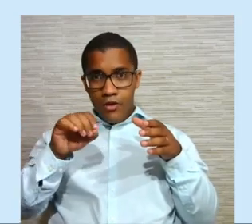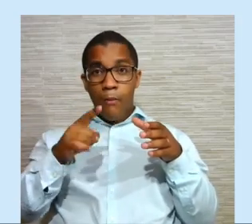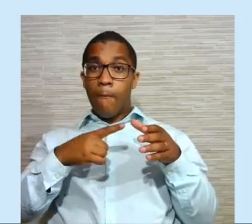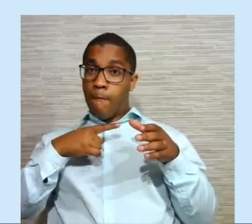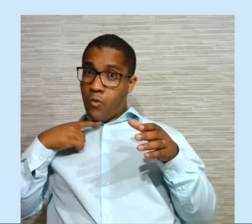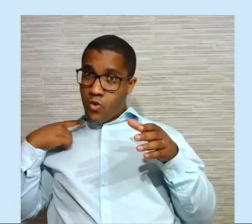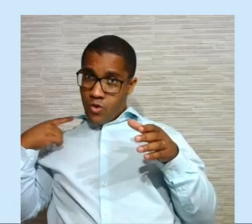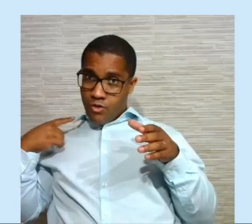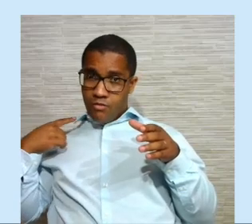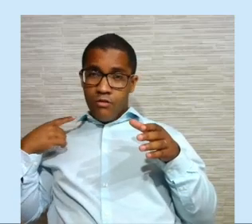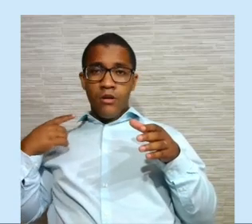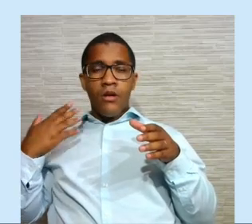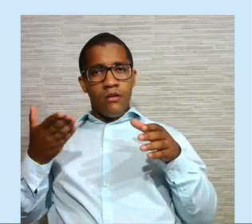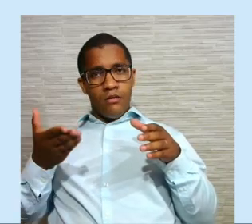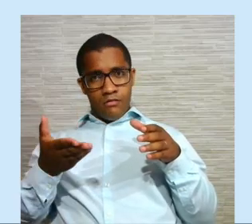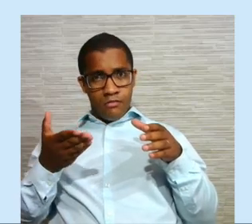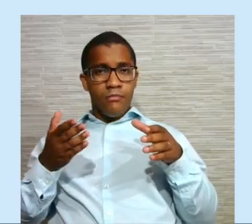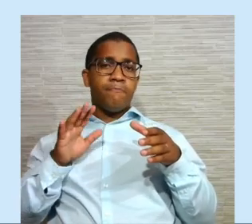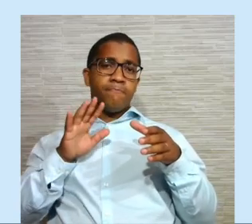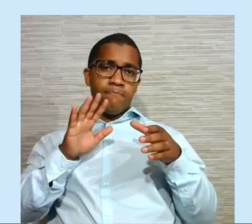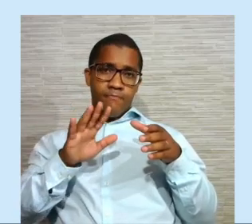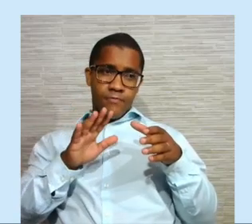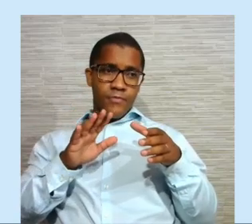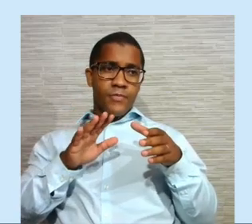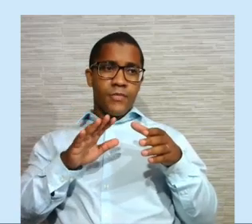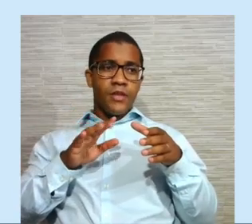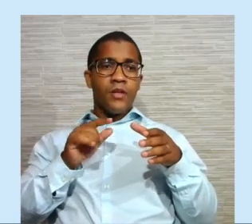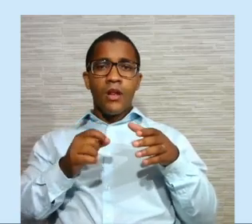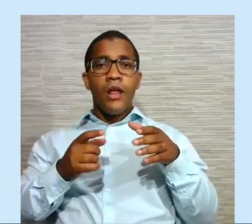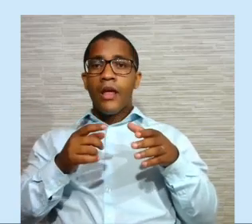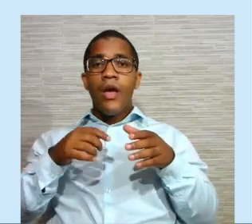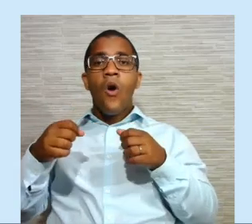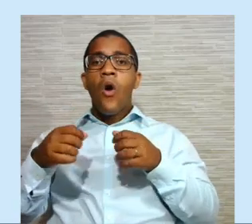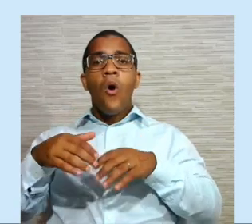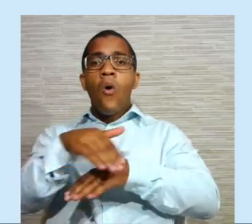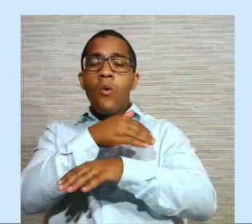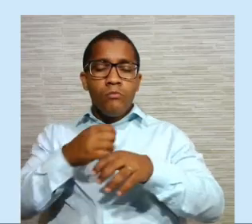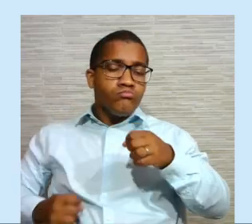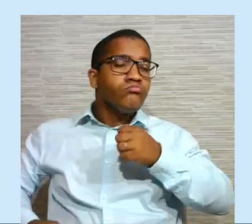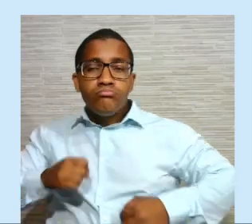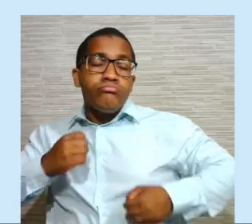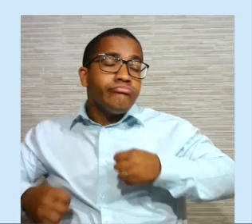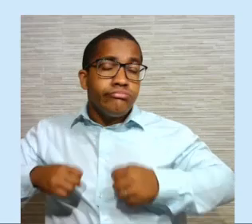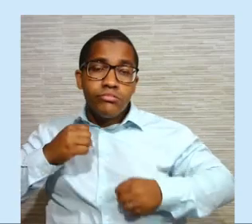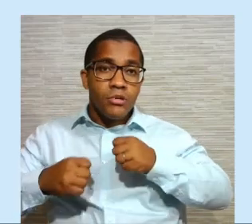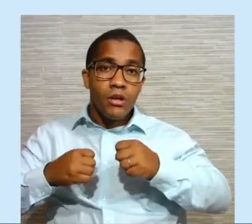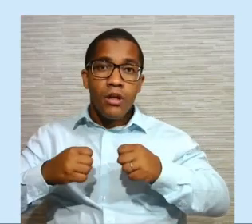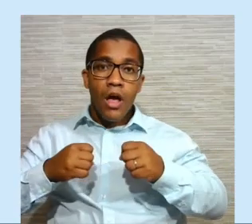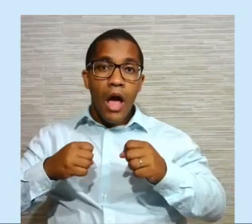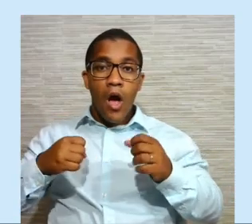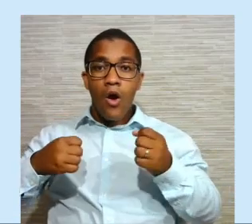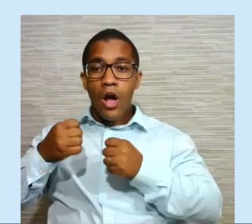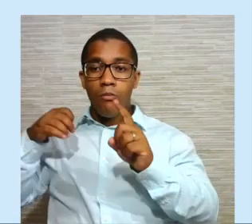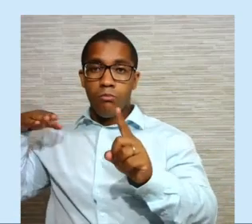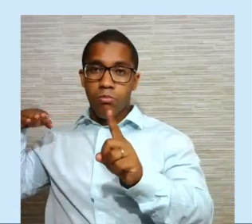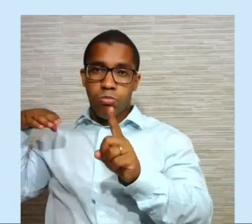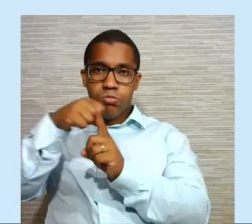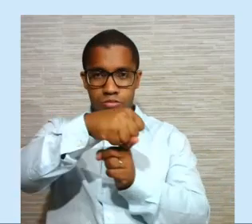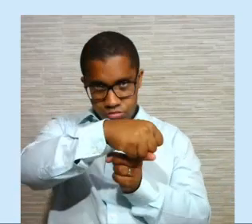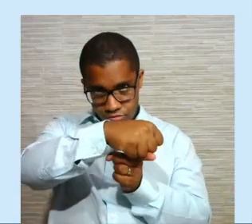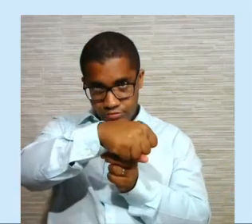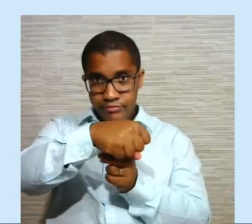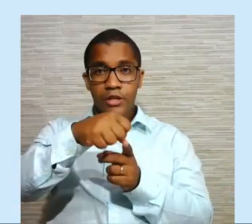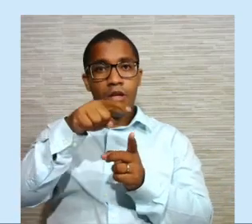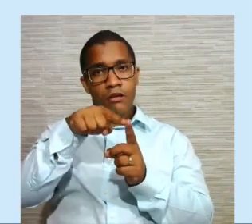Titãs, que infelizmente ele faleceu, ele tinha ido correr na rua e foi atropelado, né? Infelizmente não resistiu.